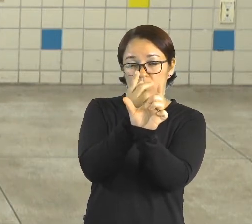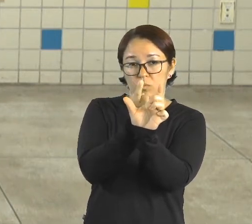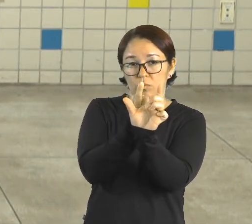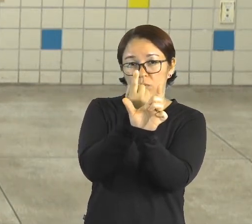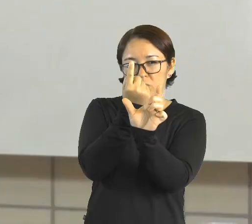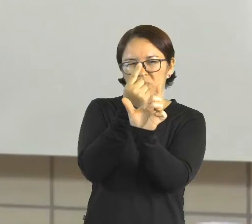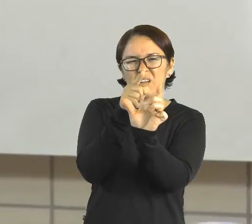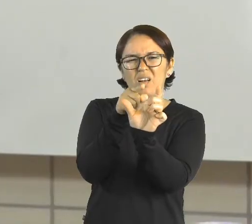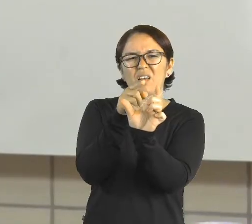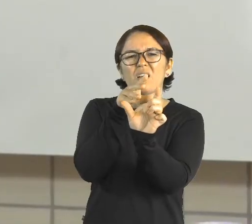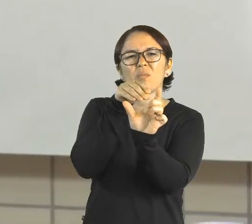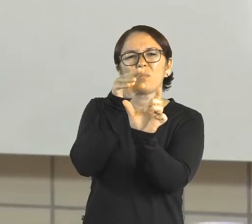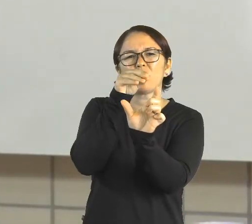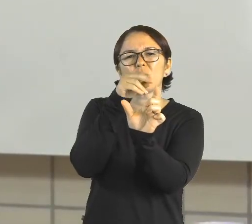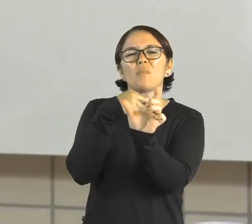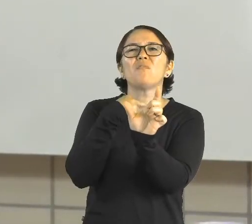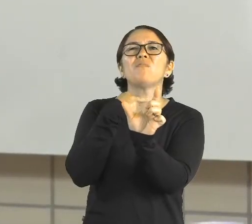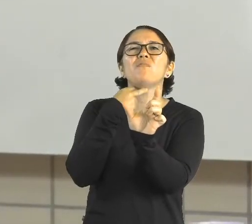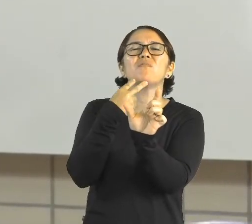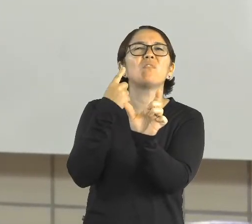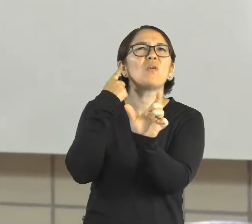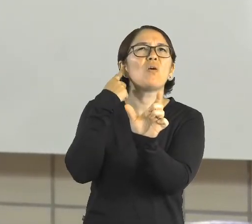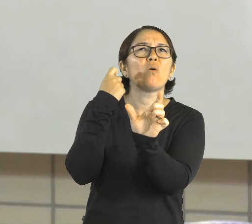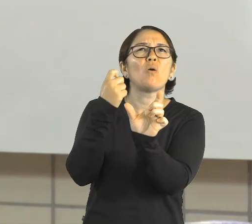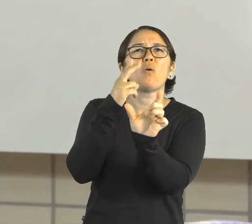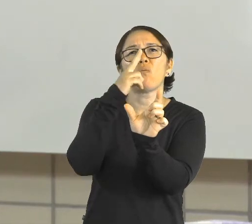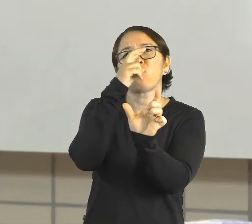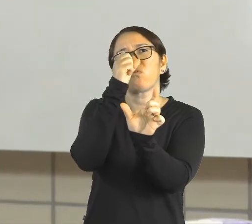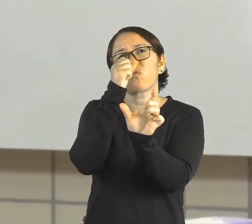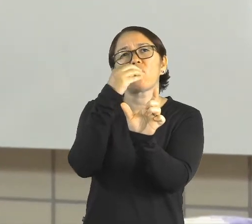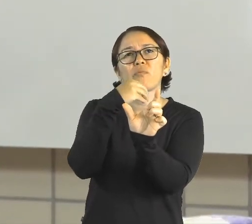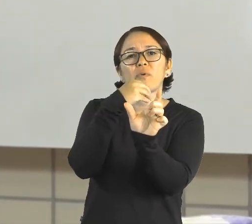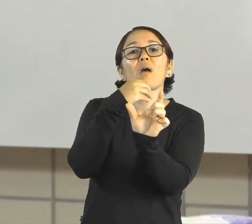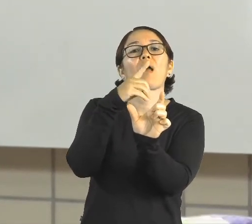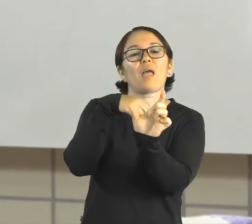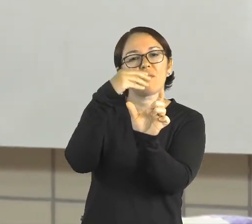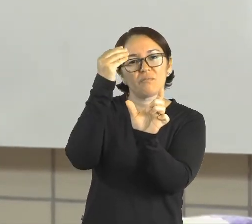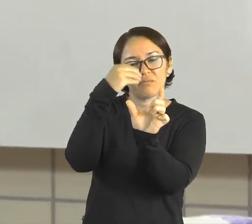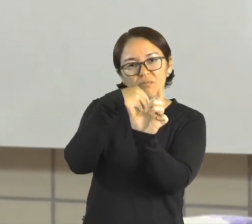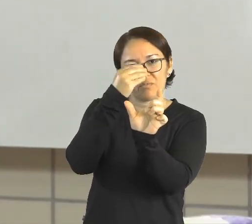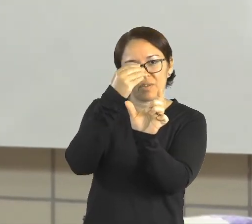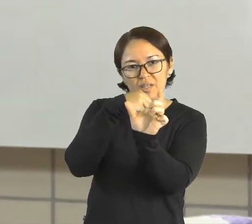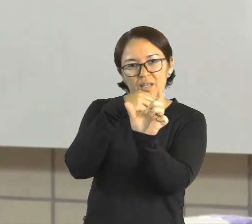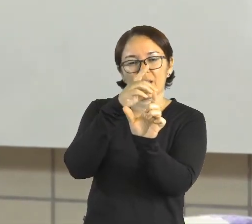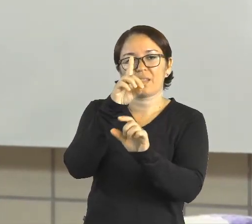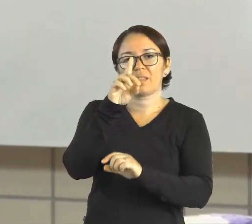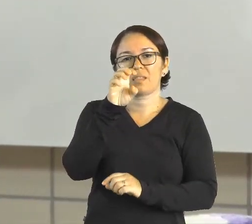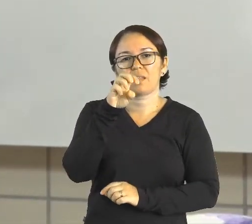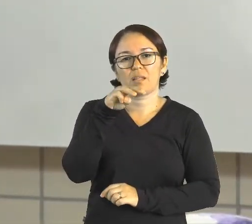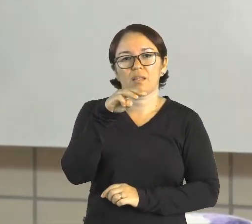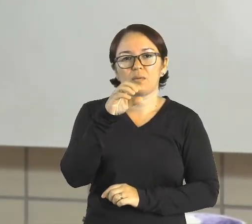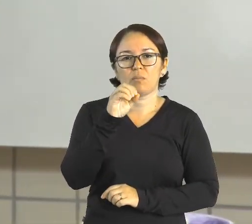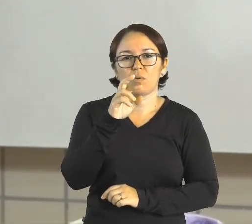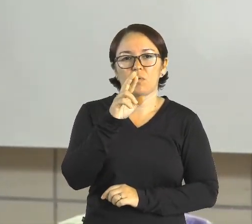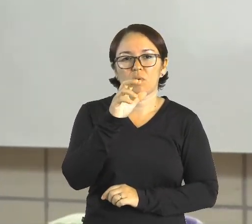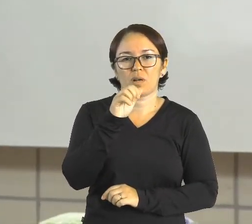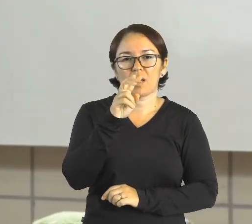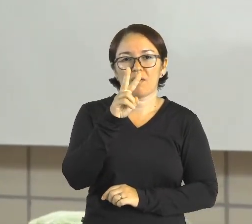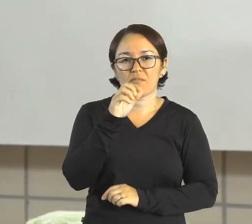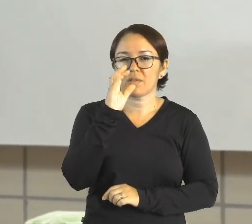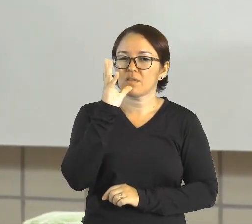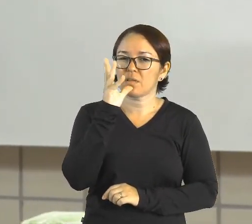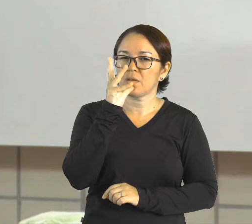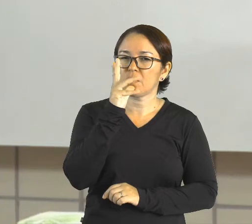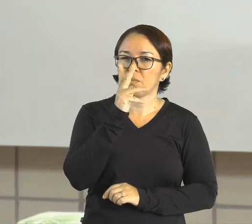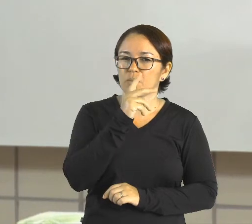da dica? Está sozinho, no meio de 2 vogais, então ele está fraquinho. Ele fala o quê? Demorava. Raiva.